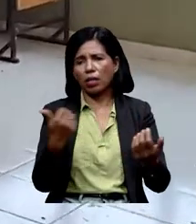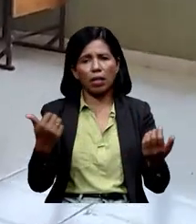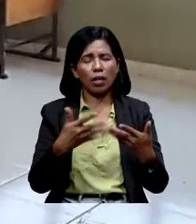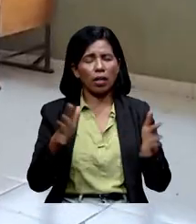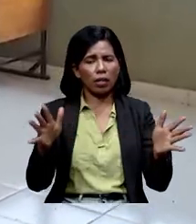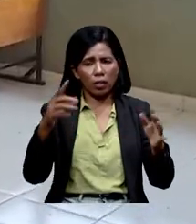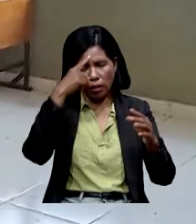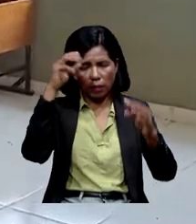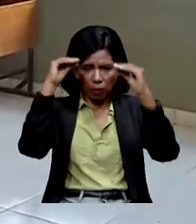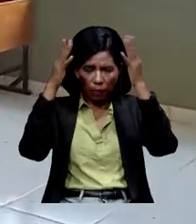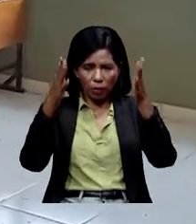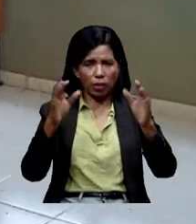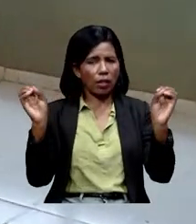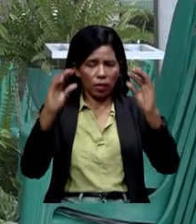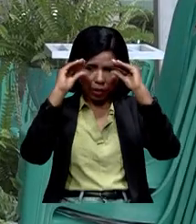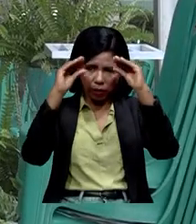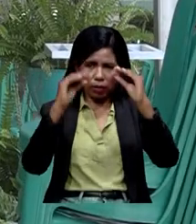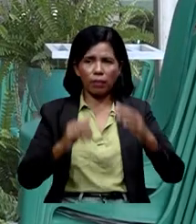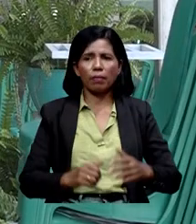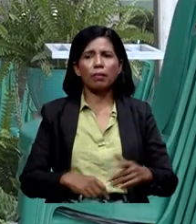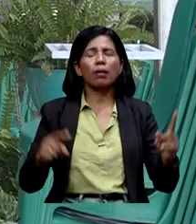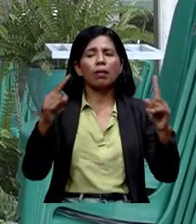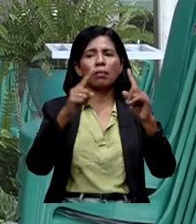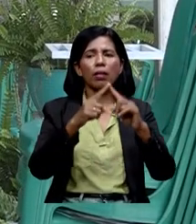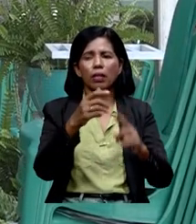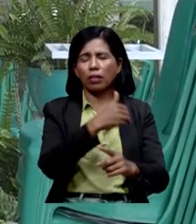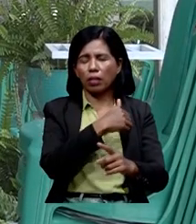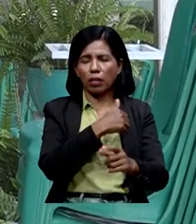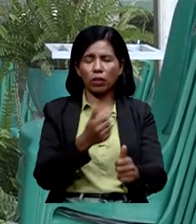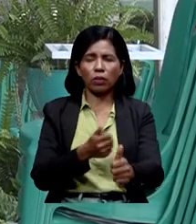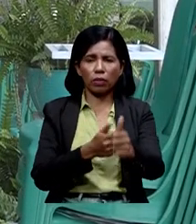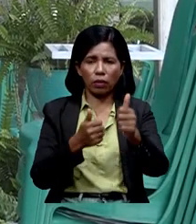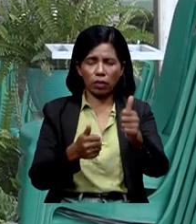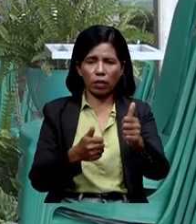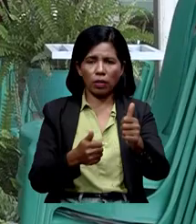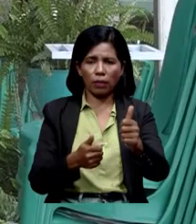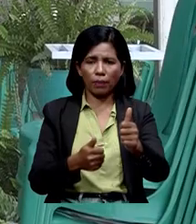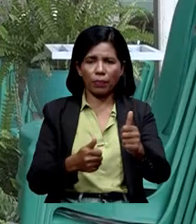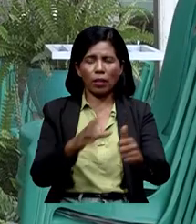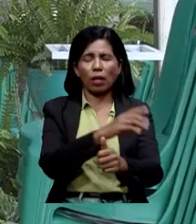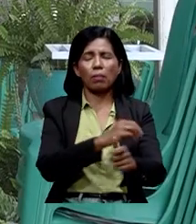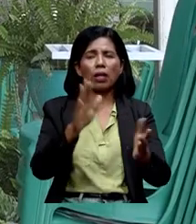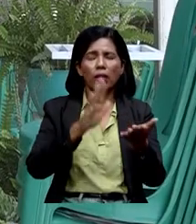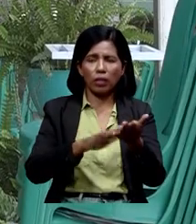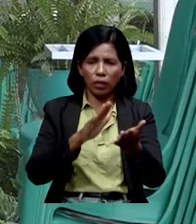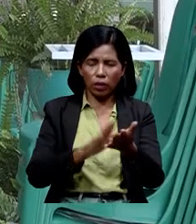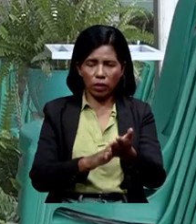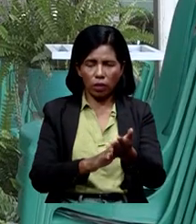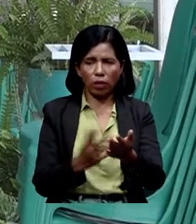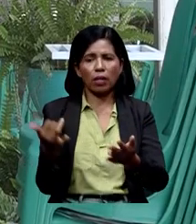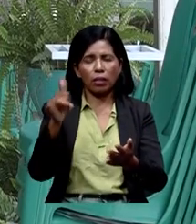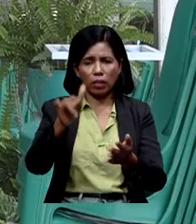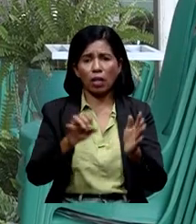professor, lá ia Atuhanorin. Ba ira ne Bessida Prensa, liu ba Escola Classe Paralelo. How for example